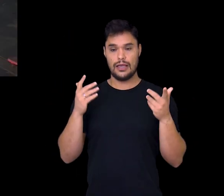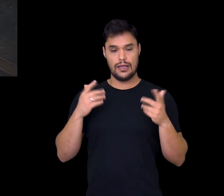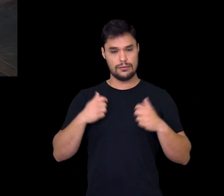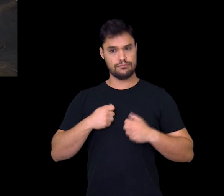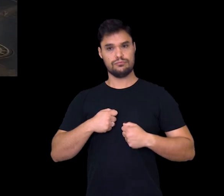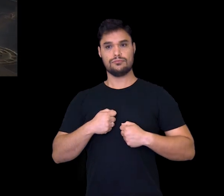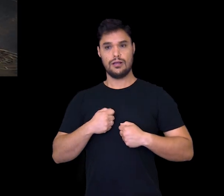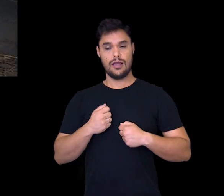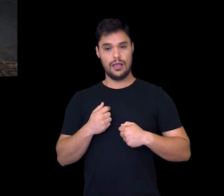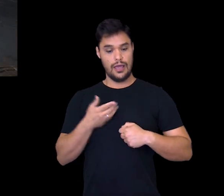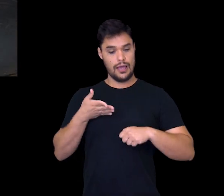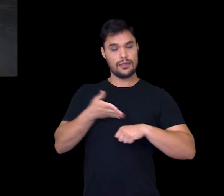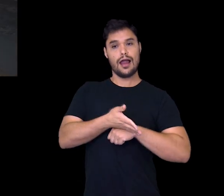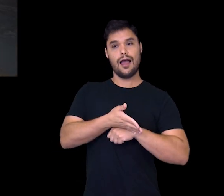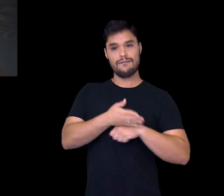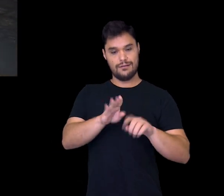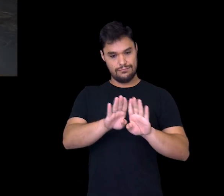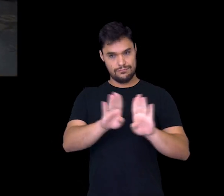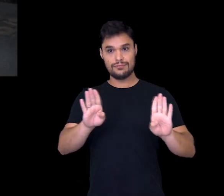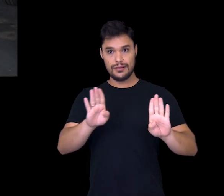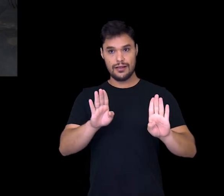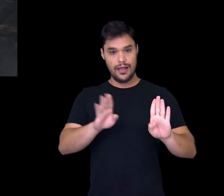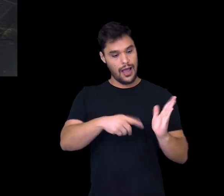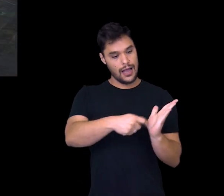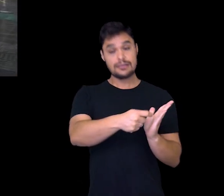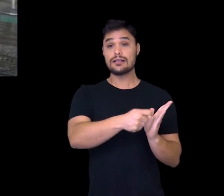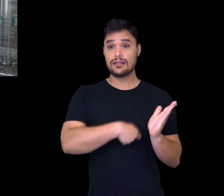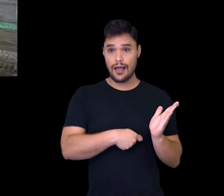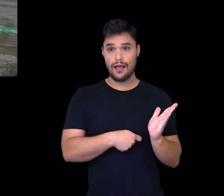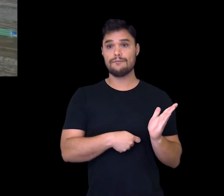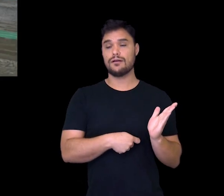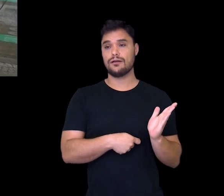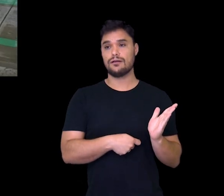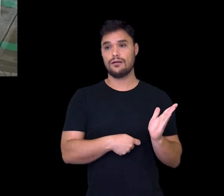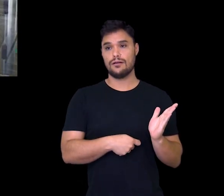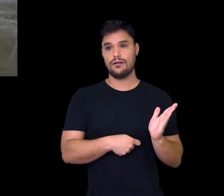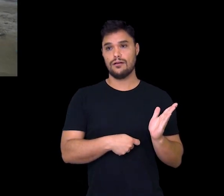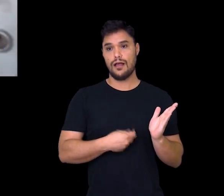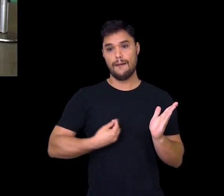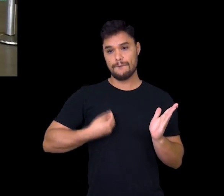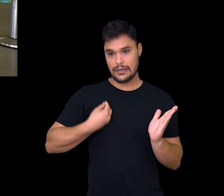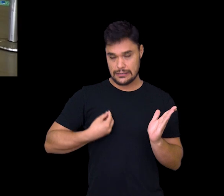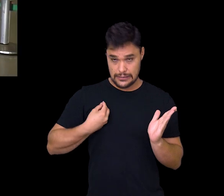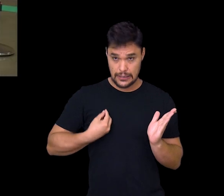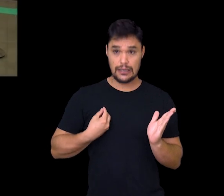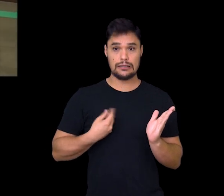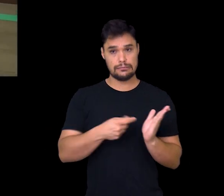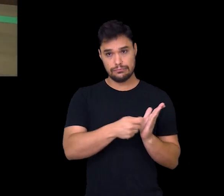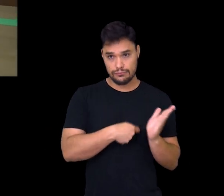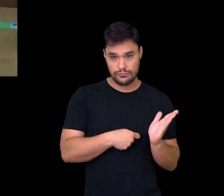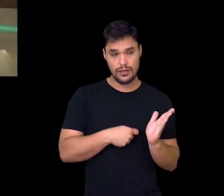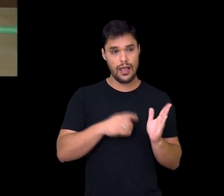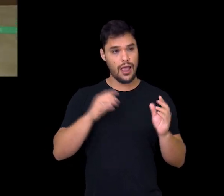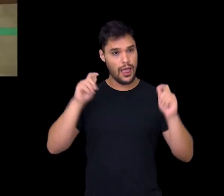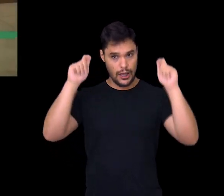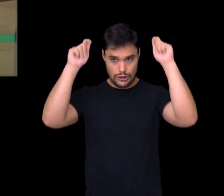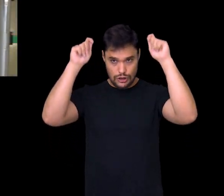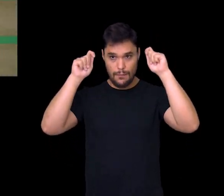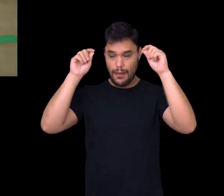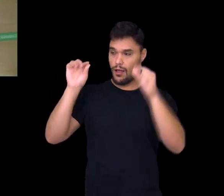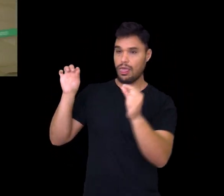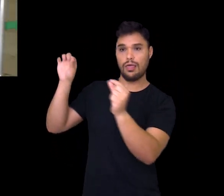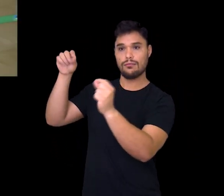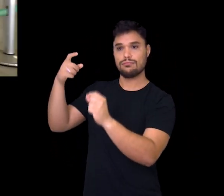portaria, assinavam uma lista de presença e deixavam ali o seu chapéu, a